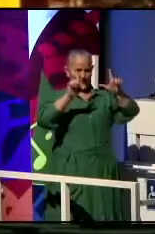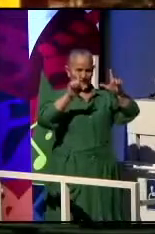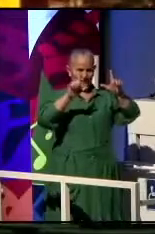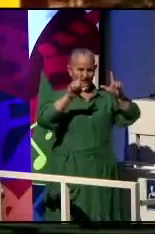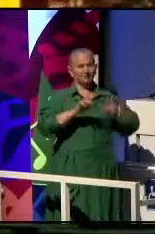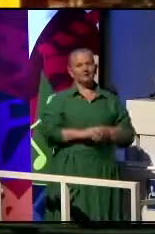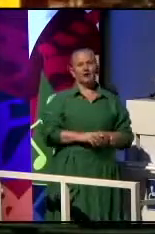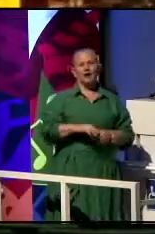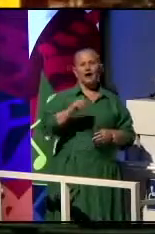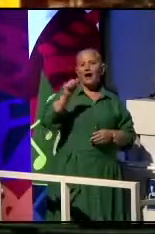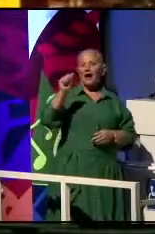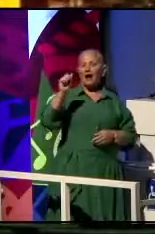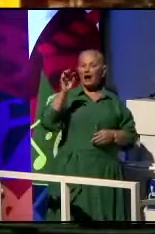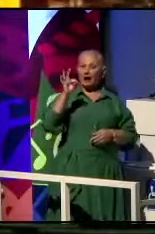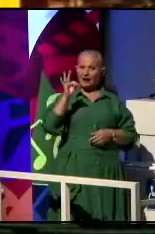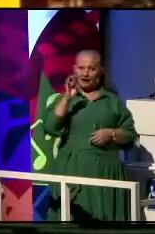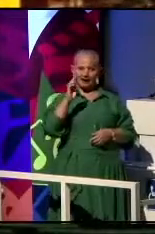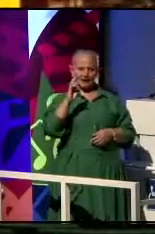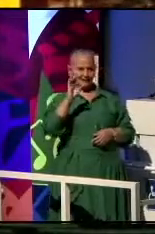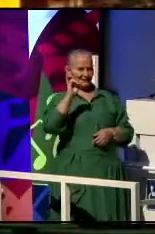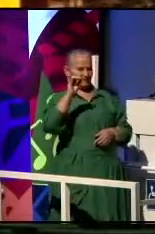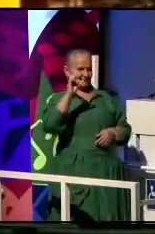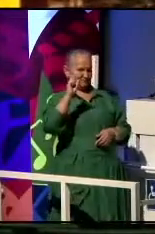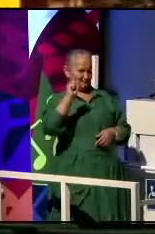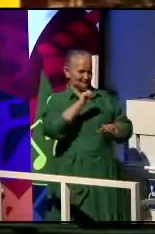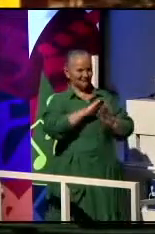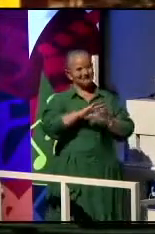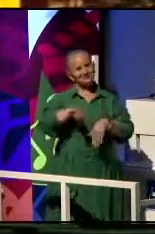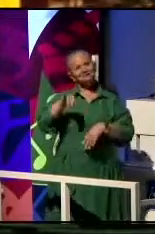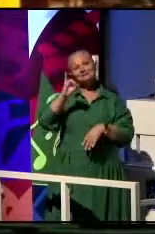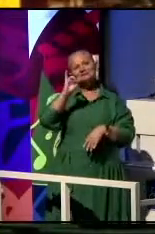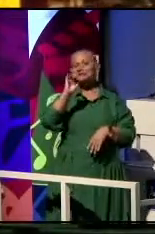eventos acontecendo a partir das 2 horas aqui no Teatro Municipal,